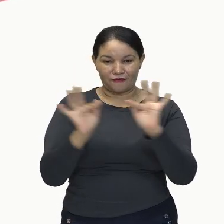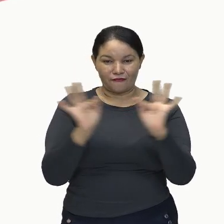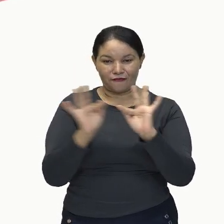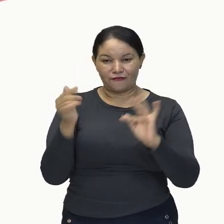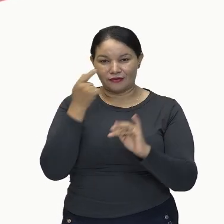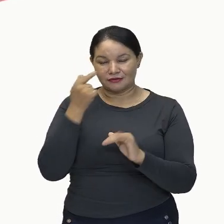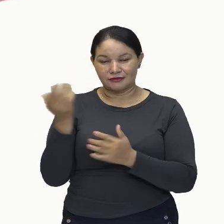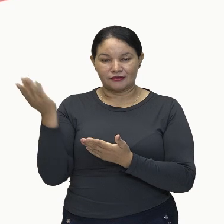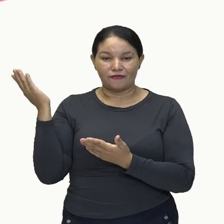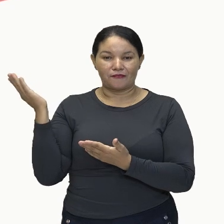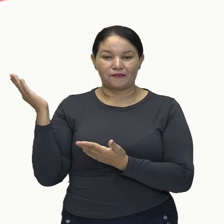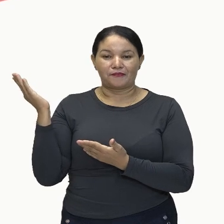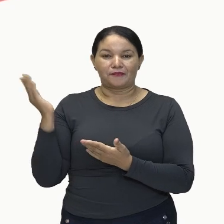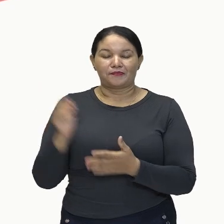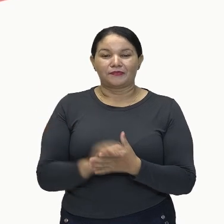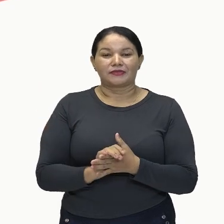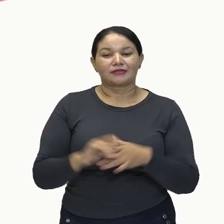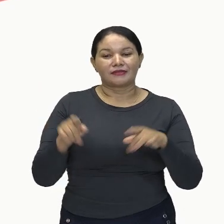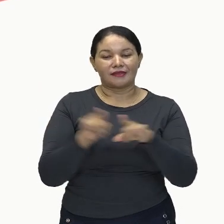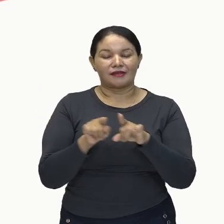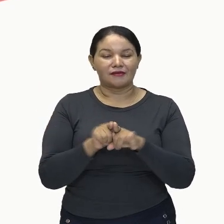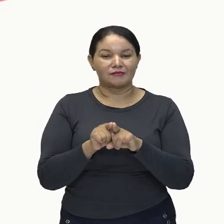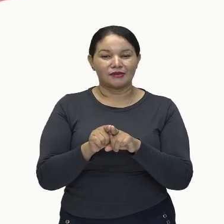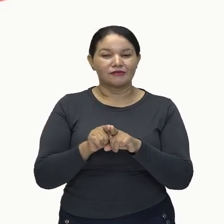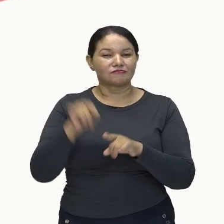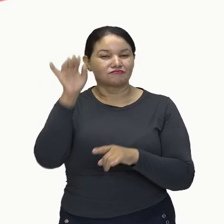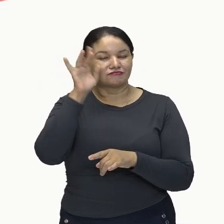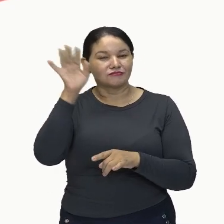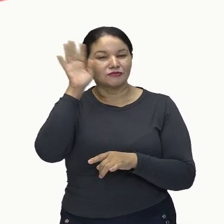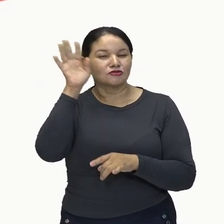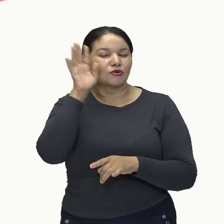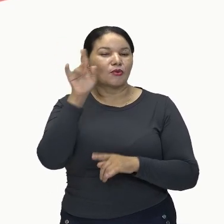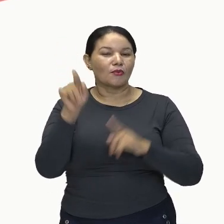presença onírica, o sonho, certo?